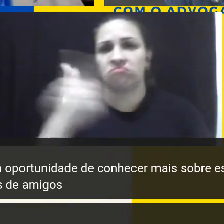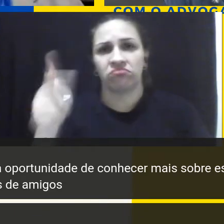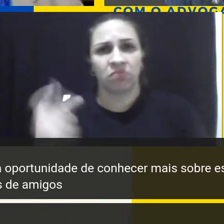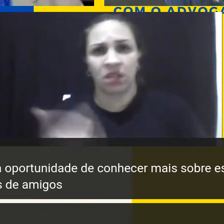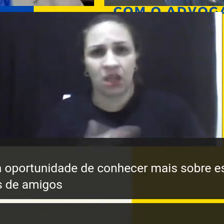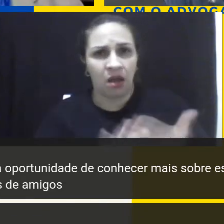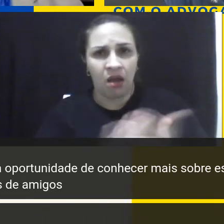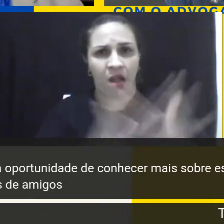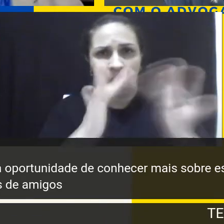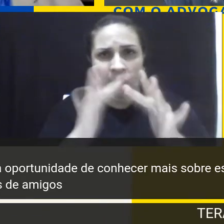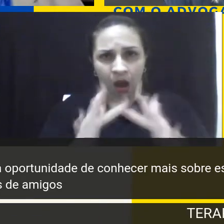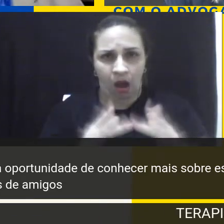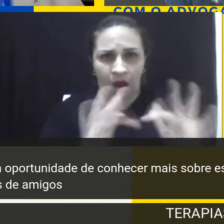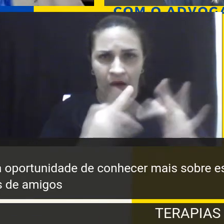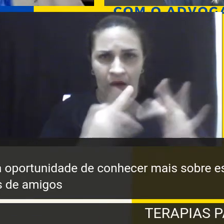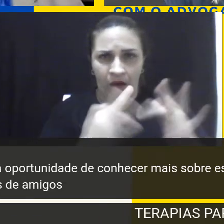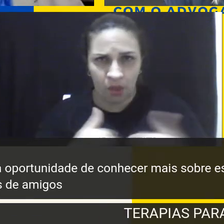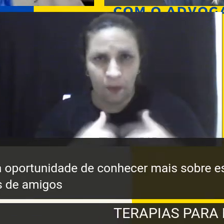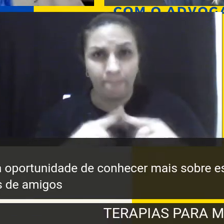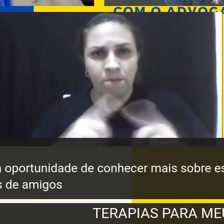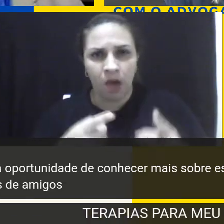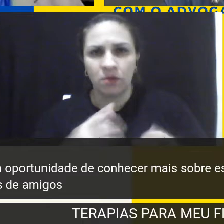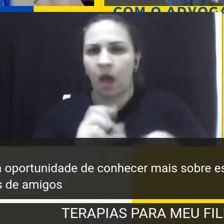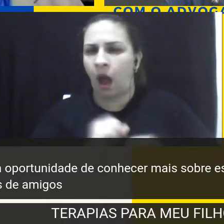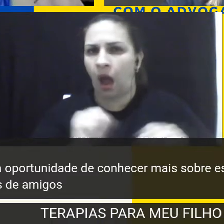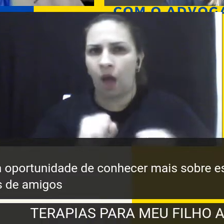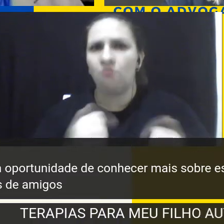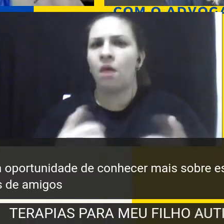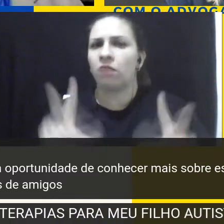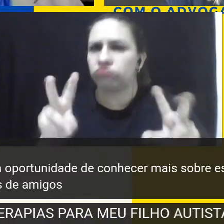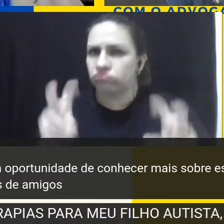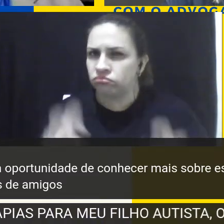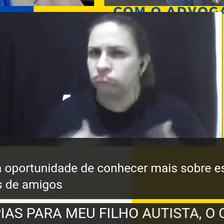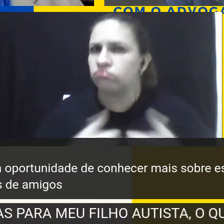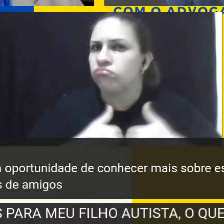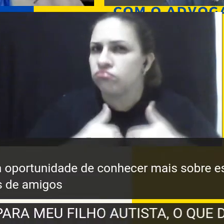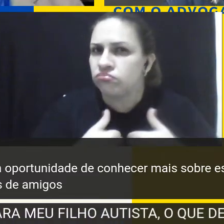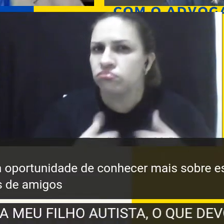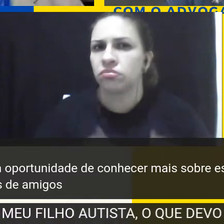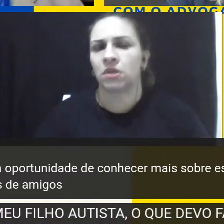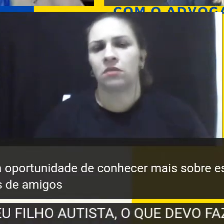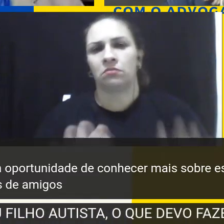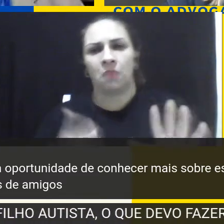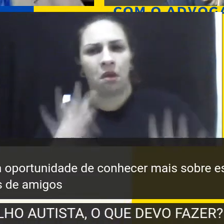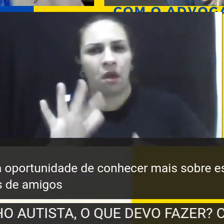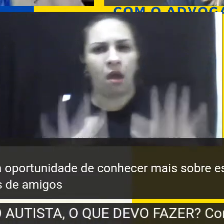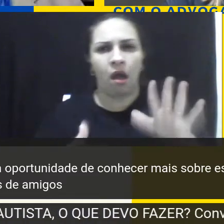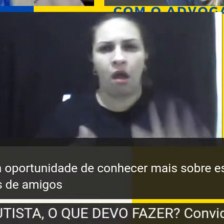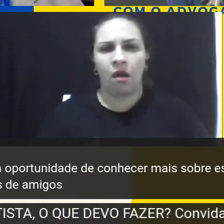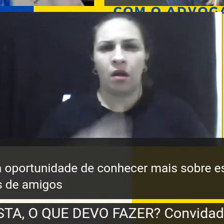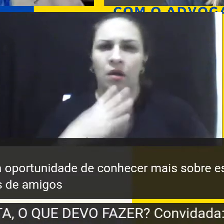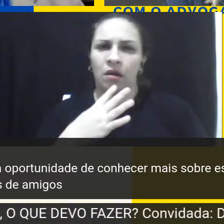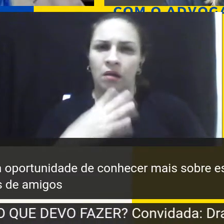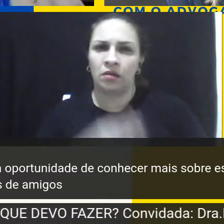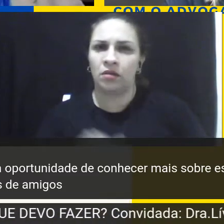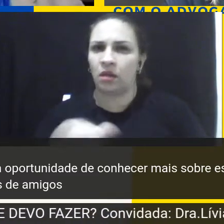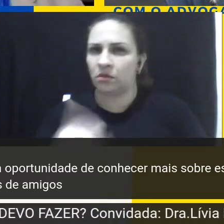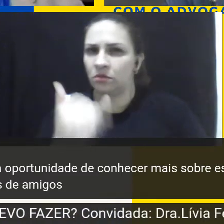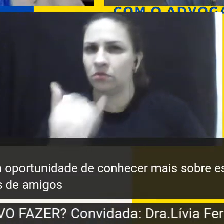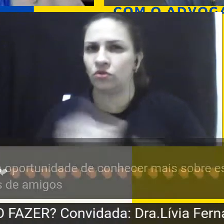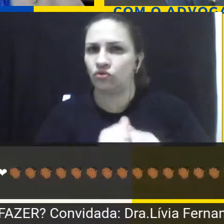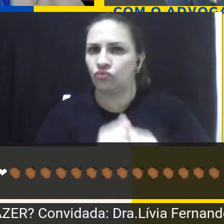não tem alguém na família. Mas bem raramente eu conheço alguém, ainda não tive a